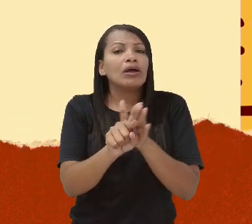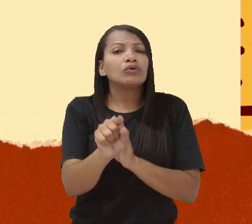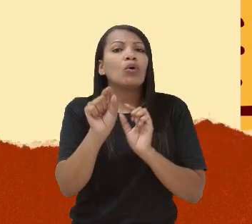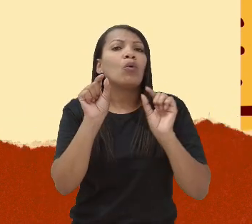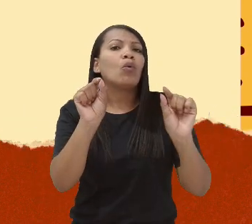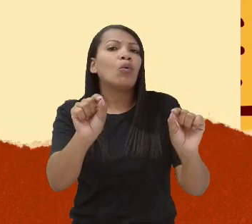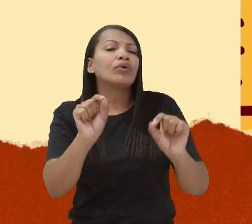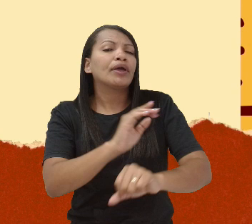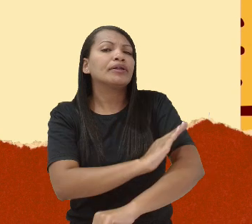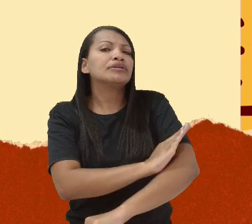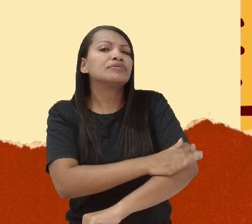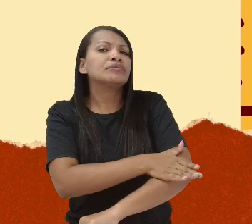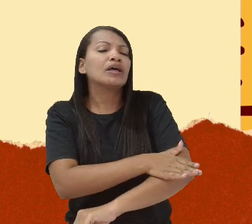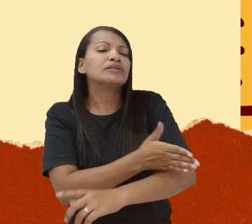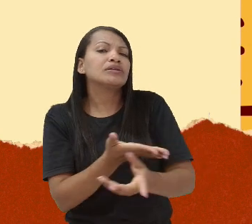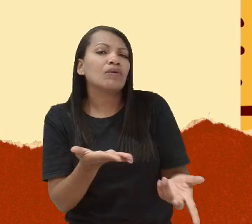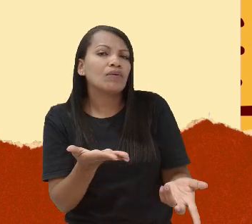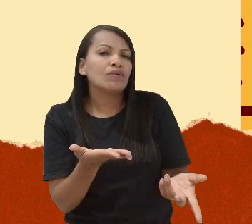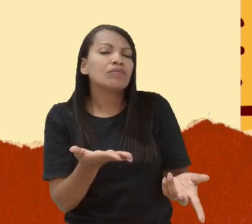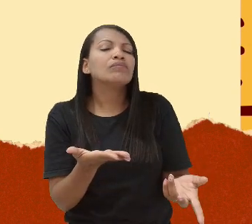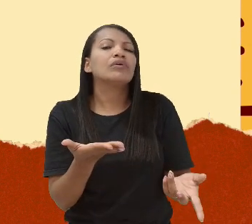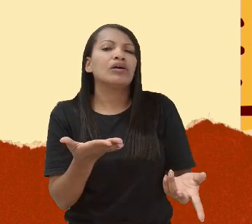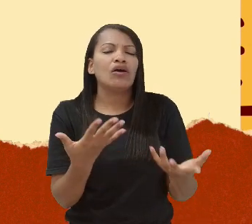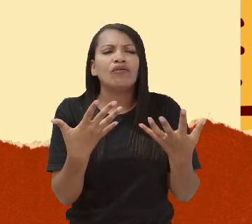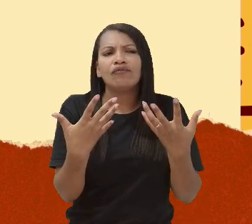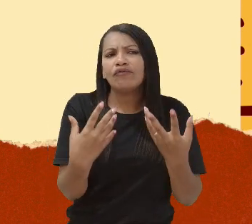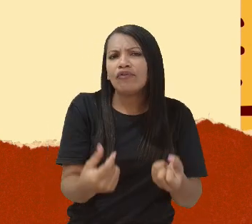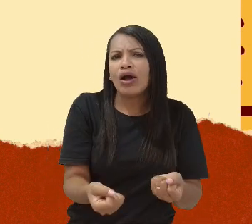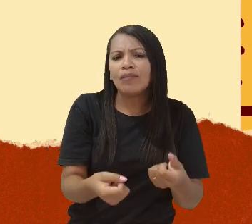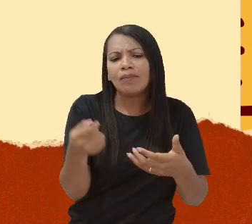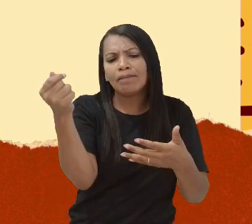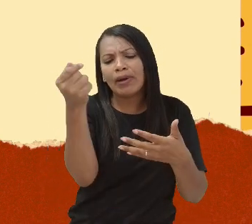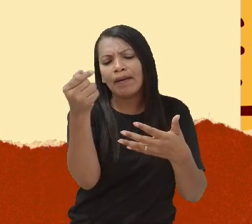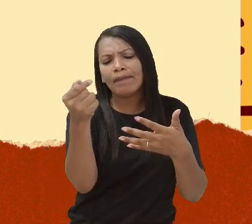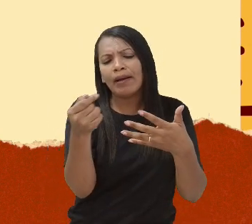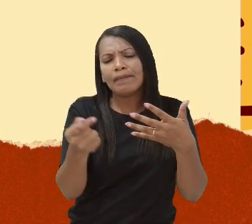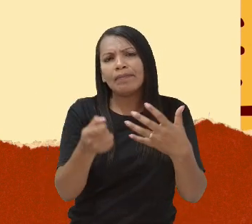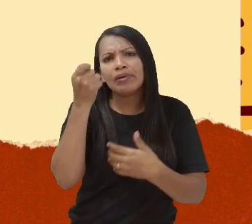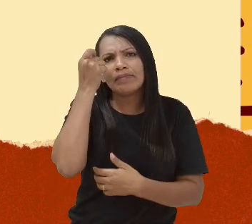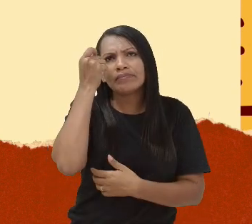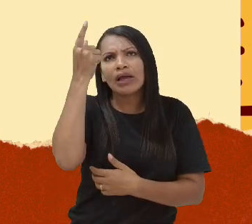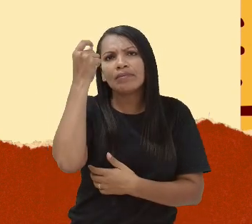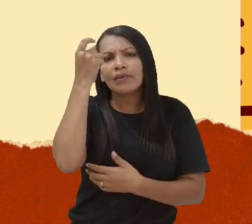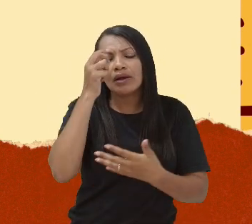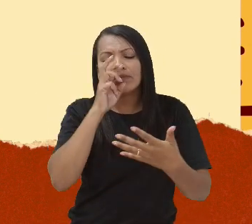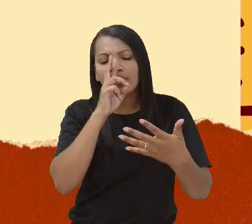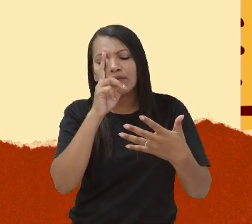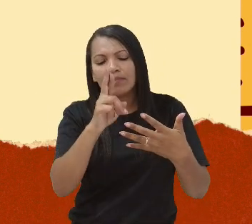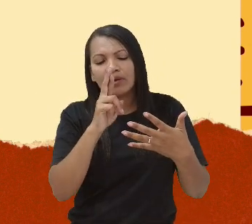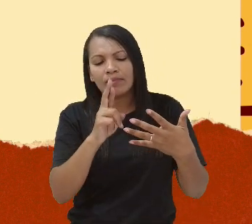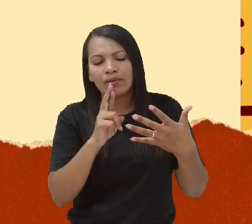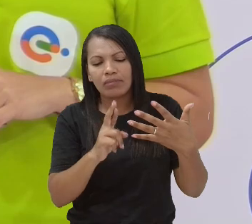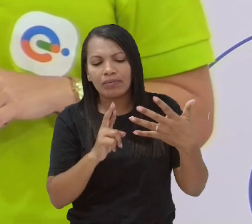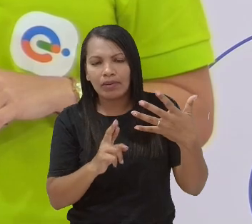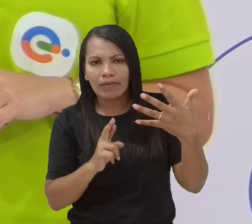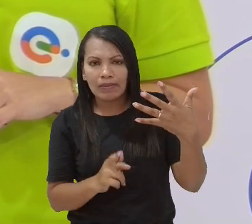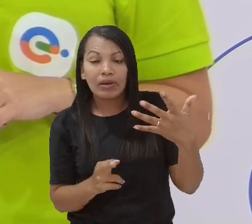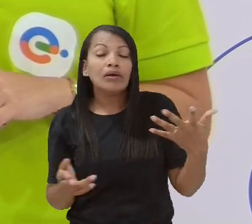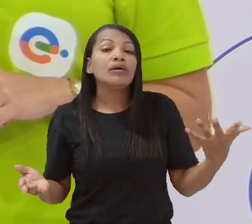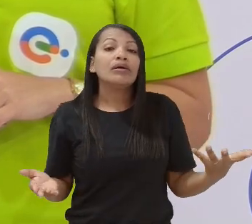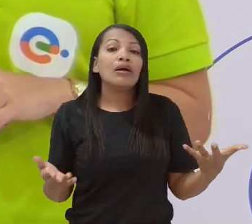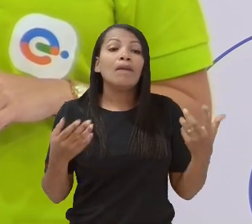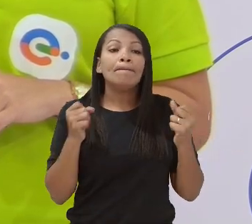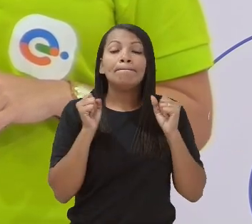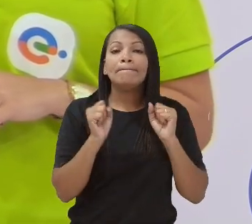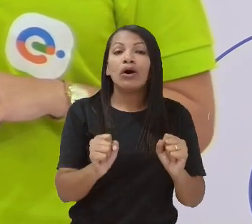discriminação racial? E aí a gente vai, né, tendo essa chuva de ideias e anotar as respostas dos estudantes. E a partir delas